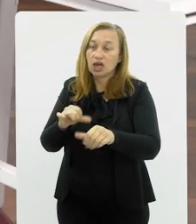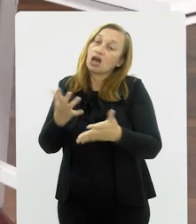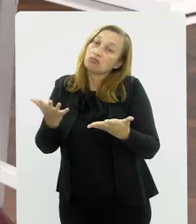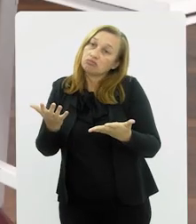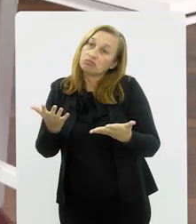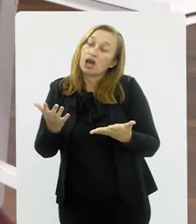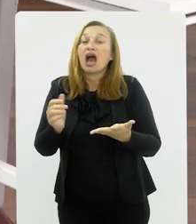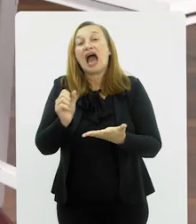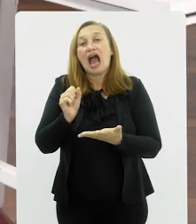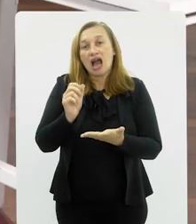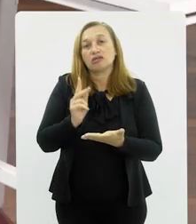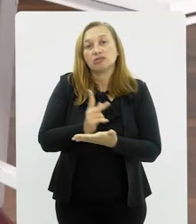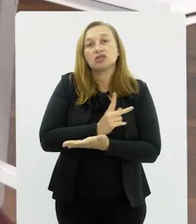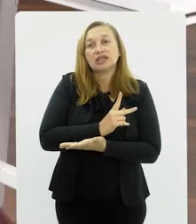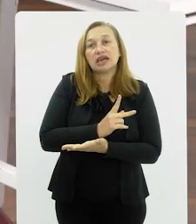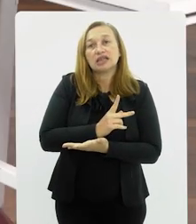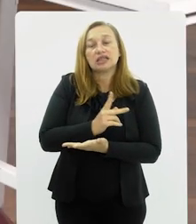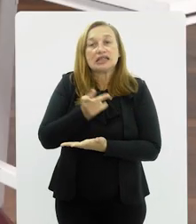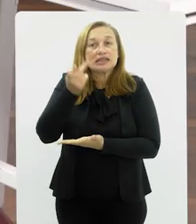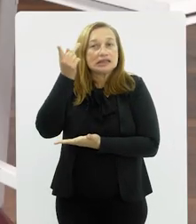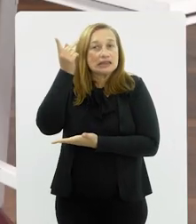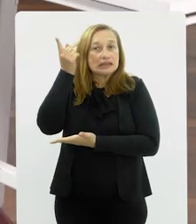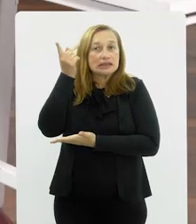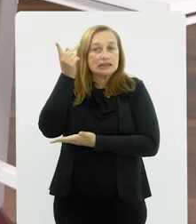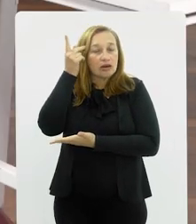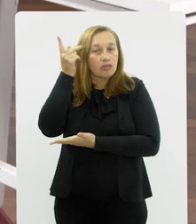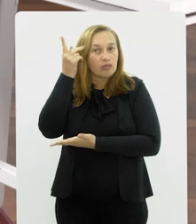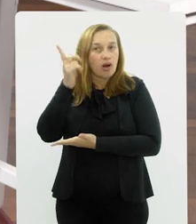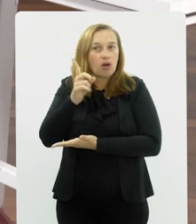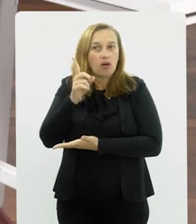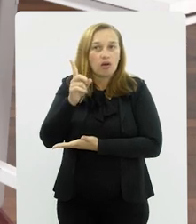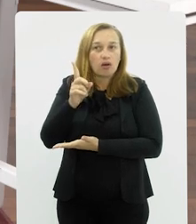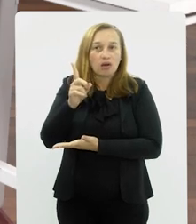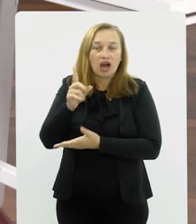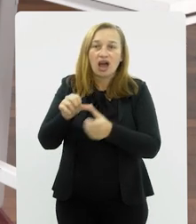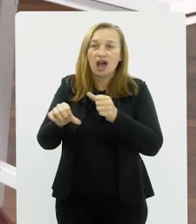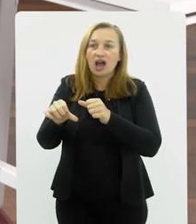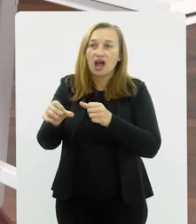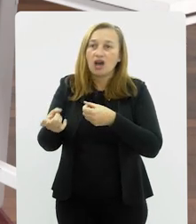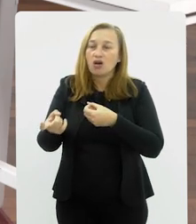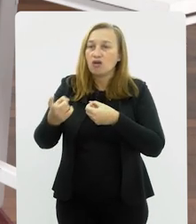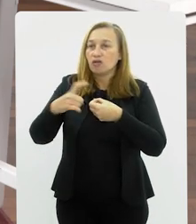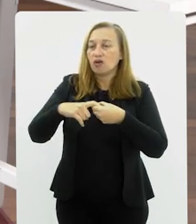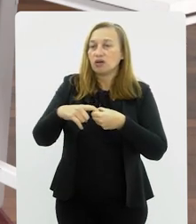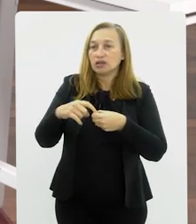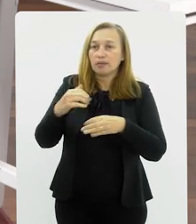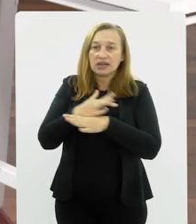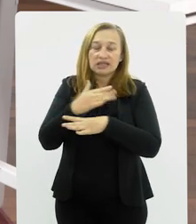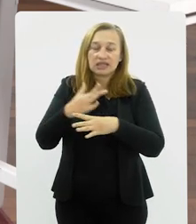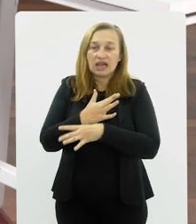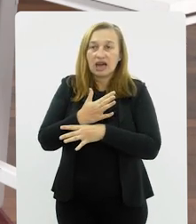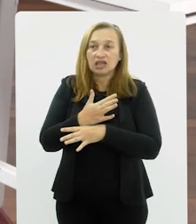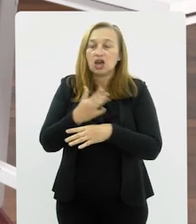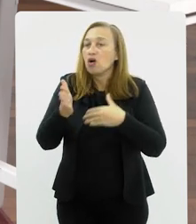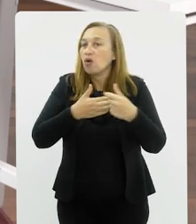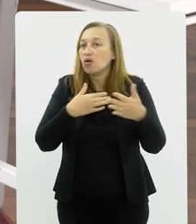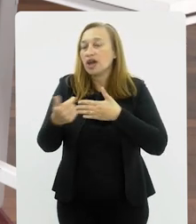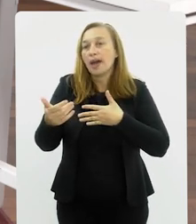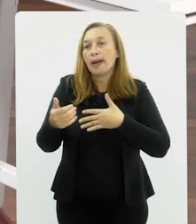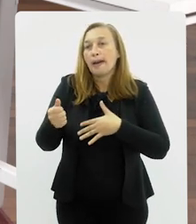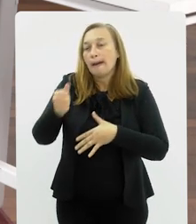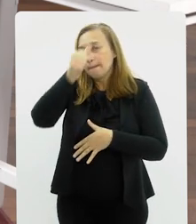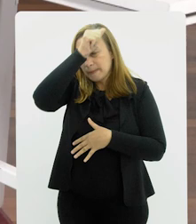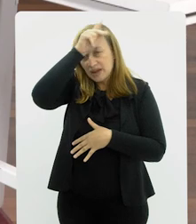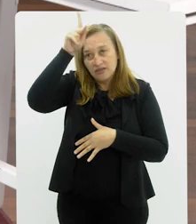Assim, correr, corre, né? Mas eu acho que... O retorno para a cidade tem sido muito grande. Acho que qualquer prefeito que